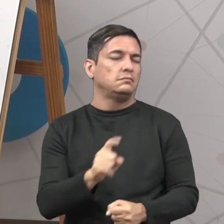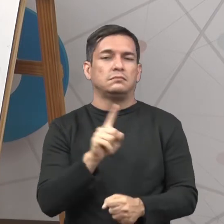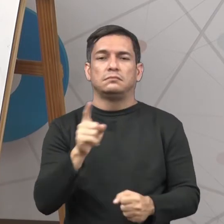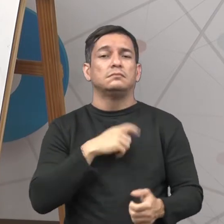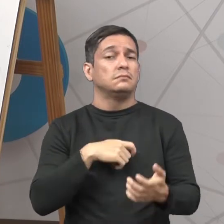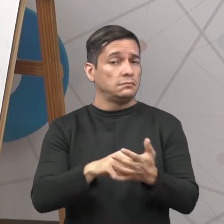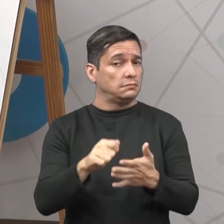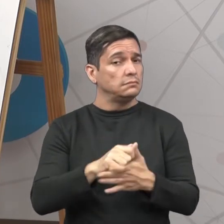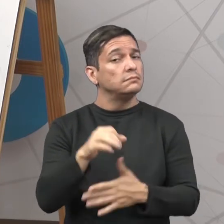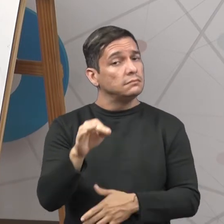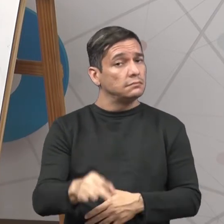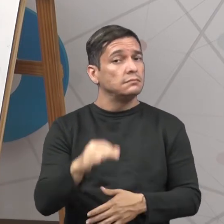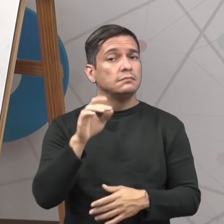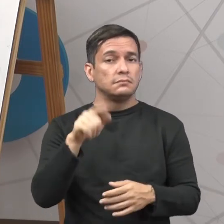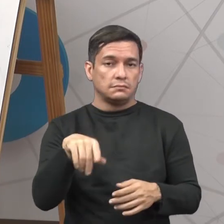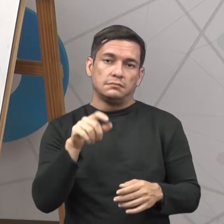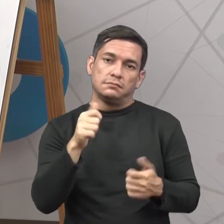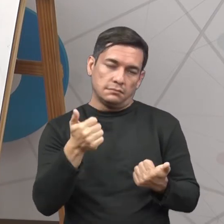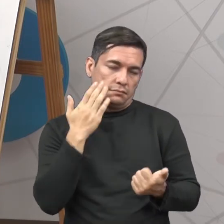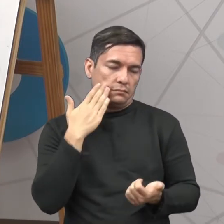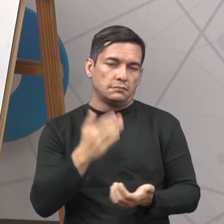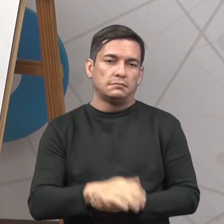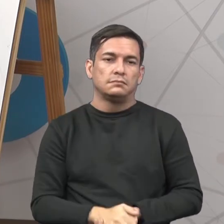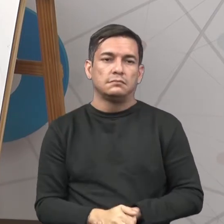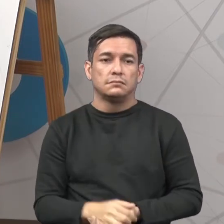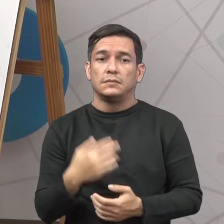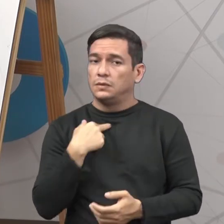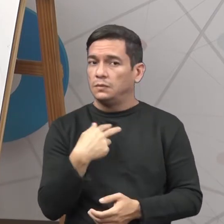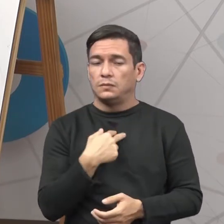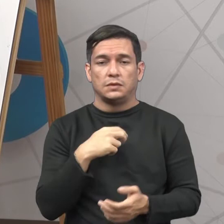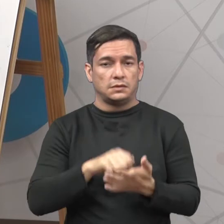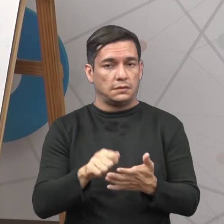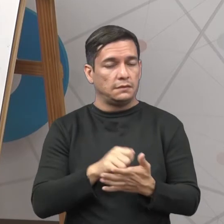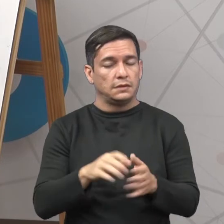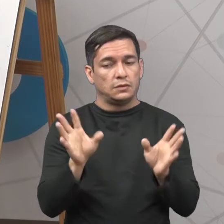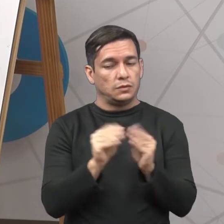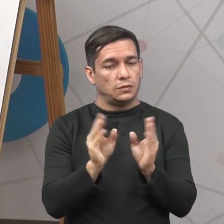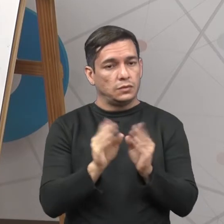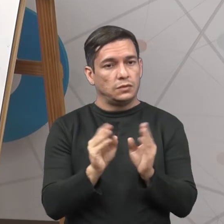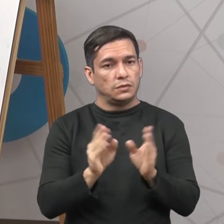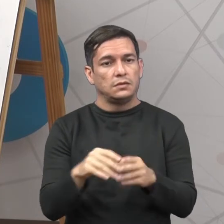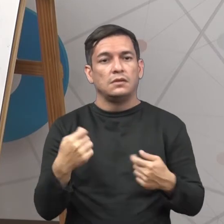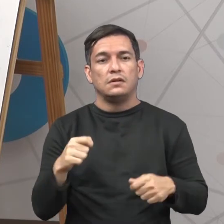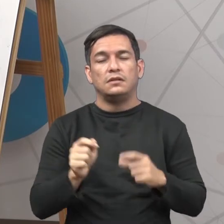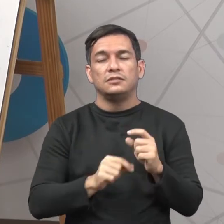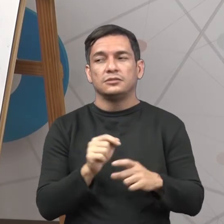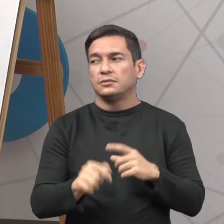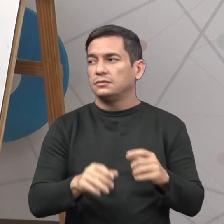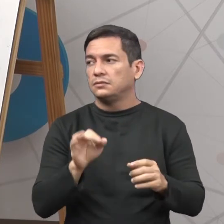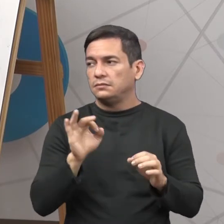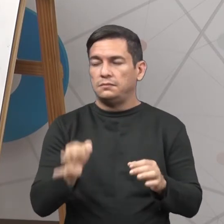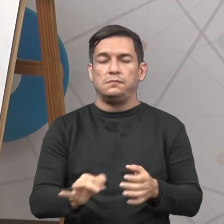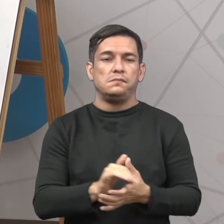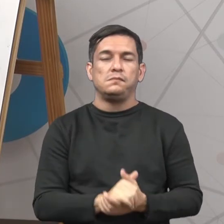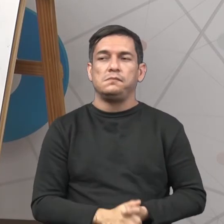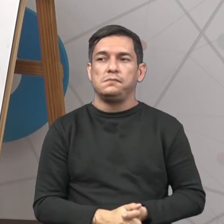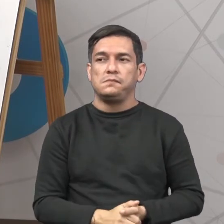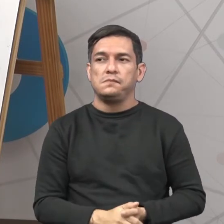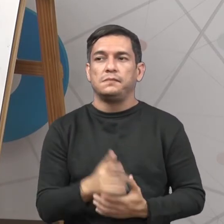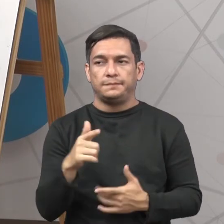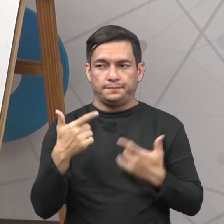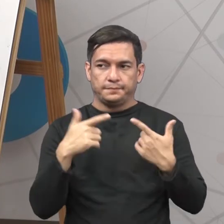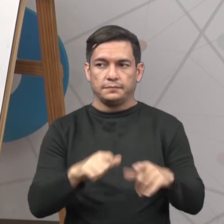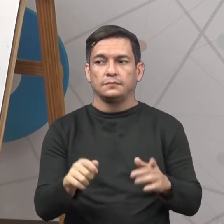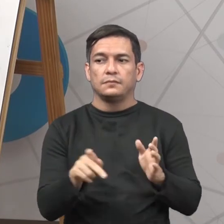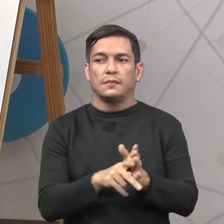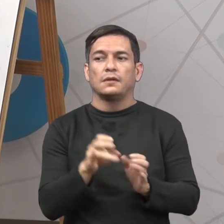considerar a minha escrita correta, que é o certo, tá? Eu não posso escrever nessas abreviações, eu tenho que escrever da maneira correta. Essa é uma linguagem